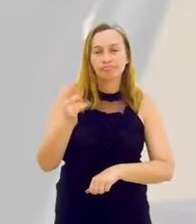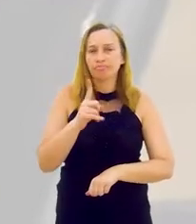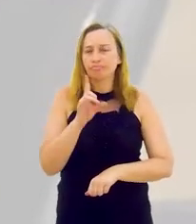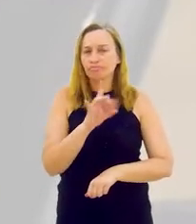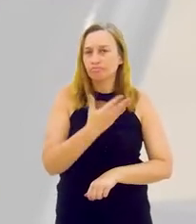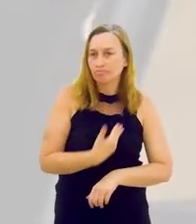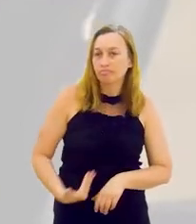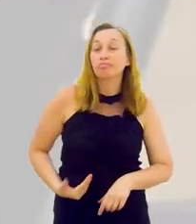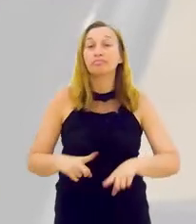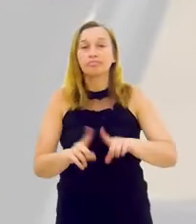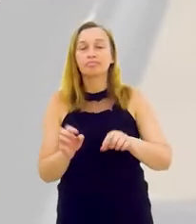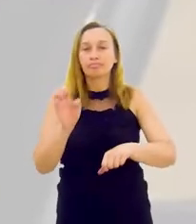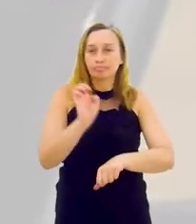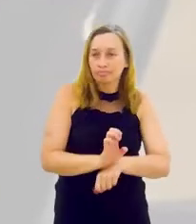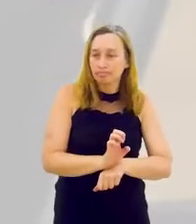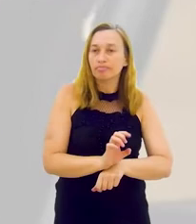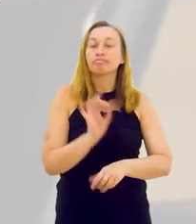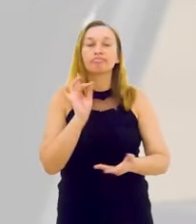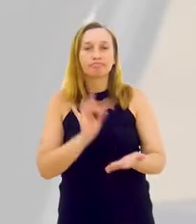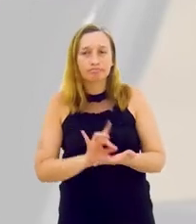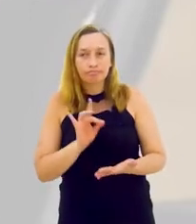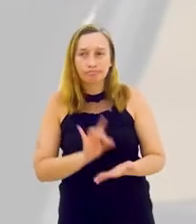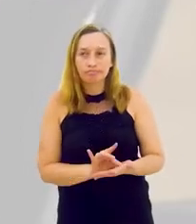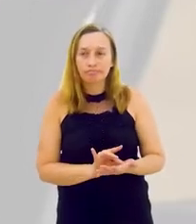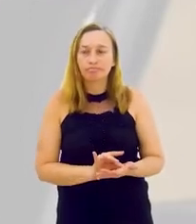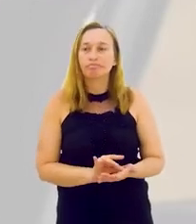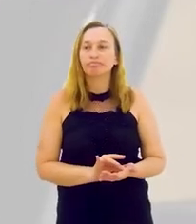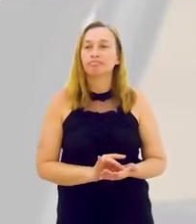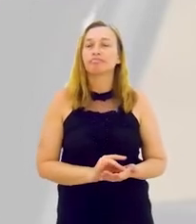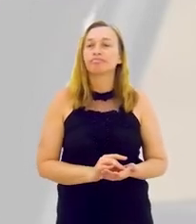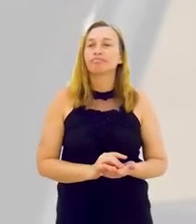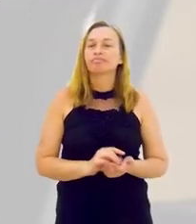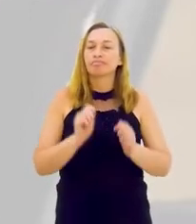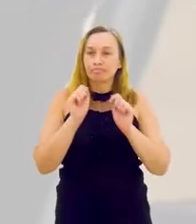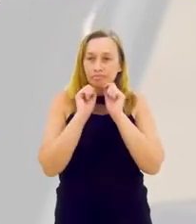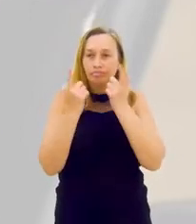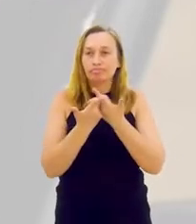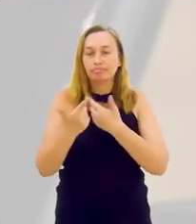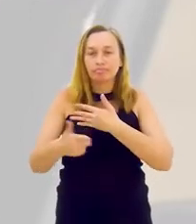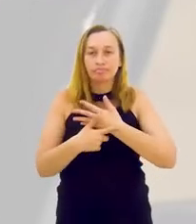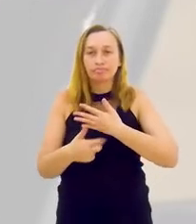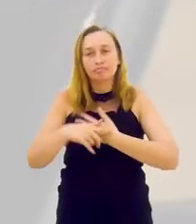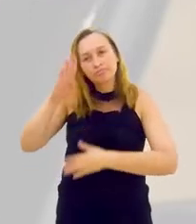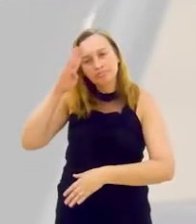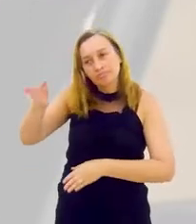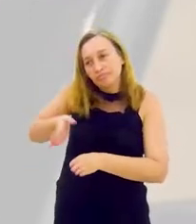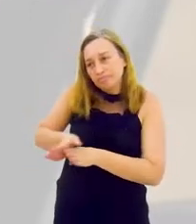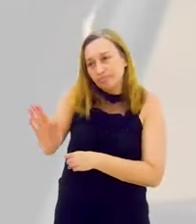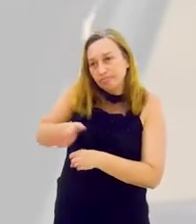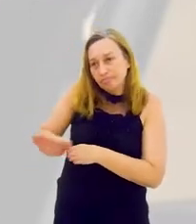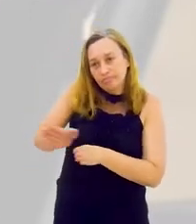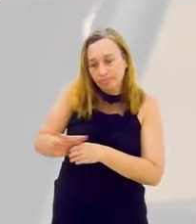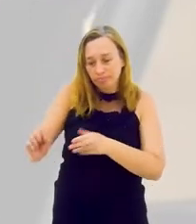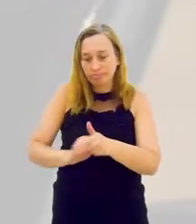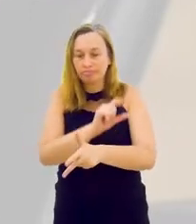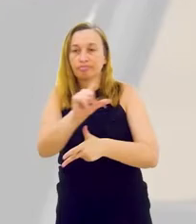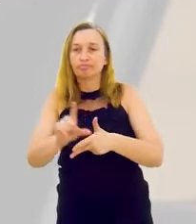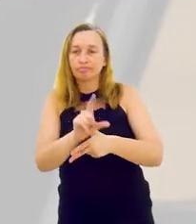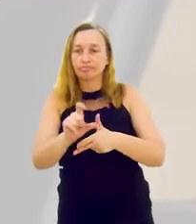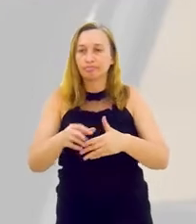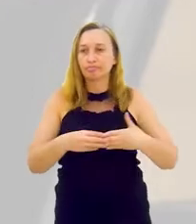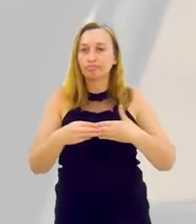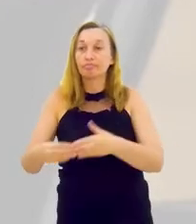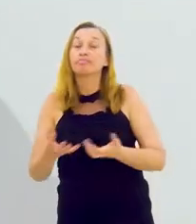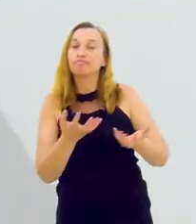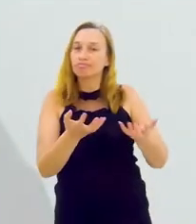de governo, são bandeiras de Estado e que realmente o legislativo tem um papel fundamental para orientar o executivo nessa direção.